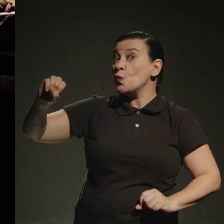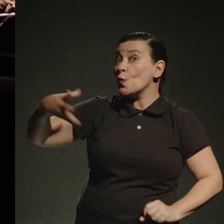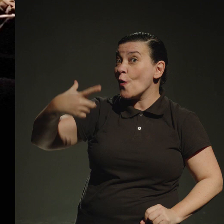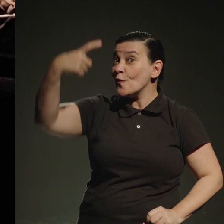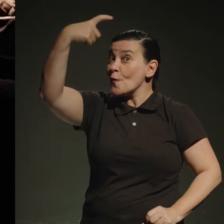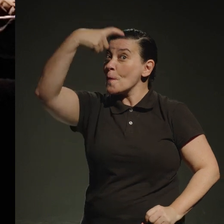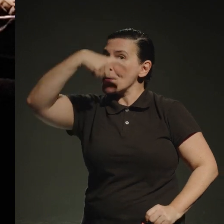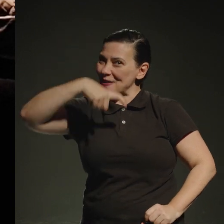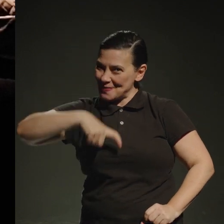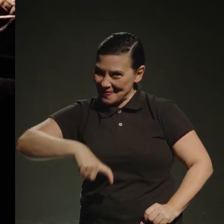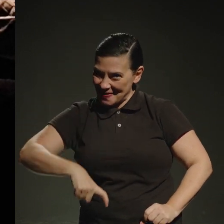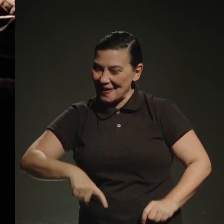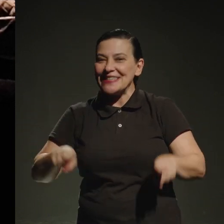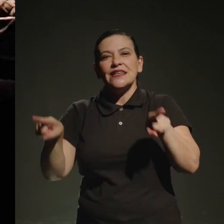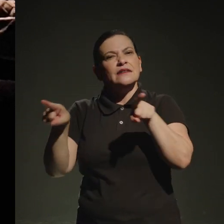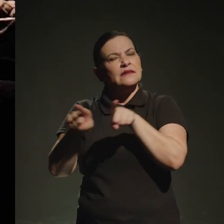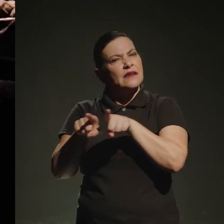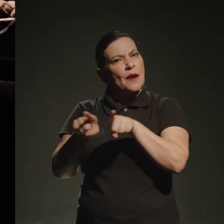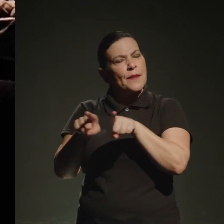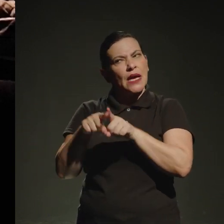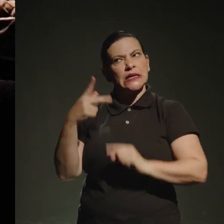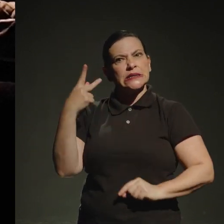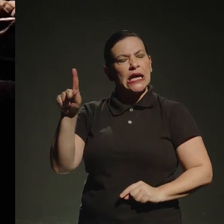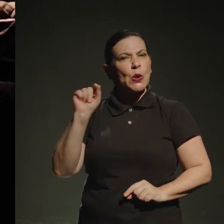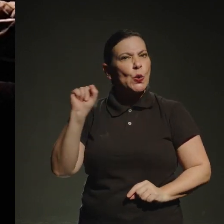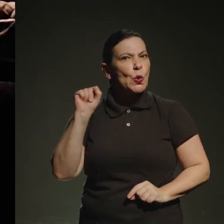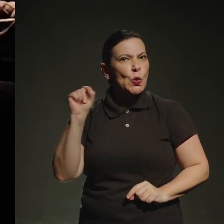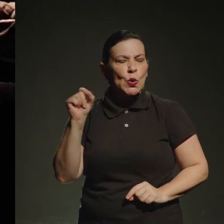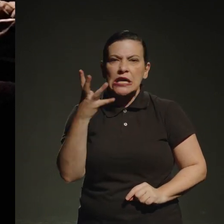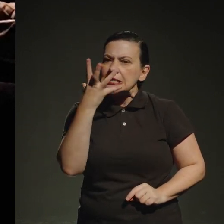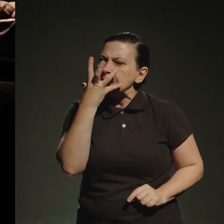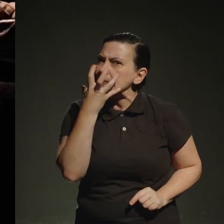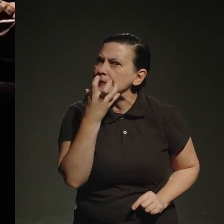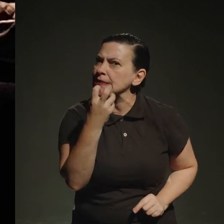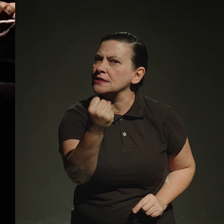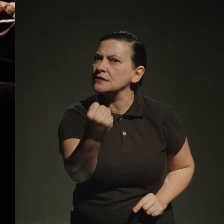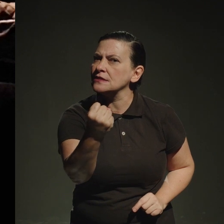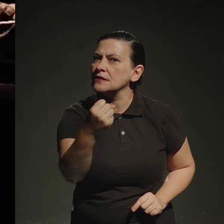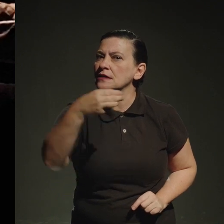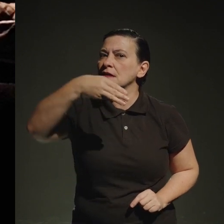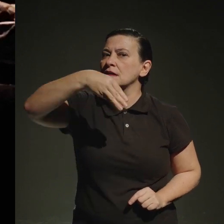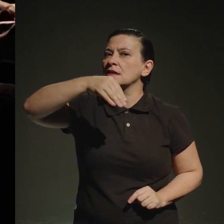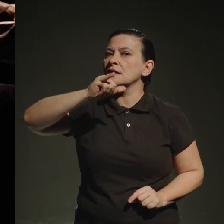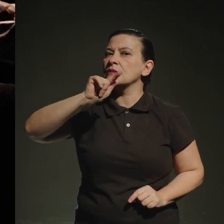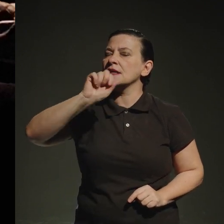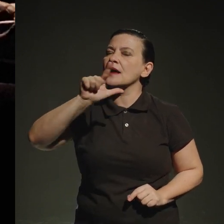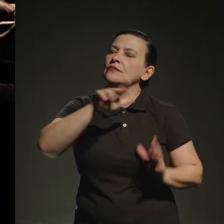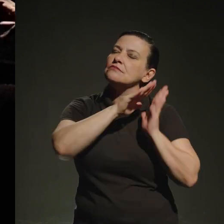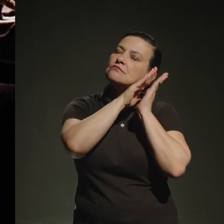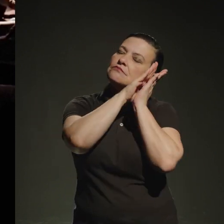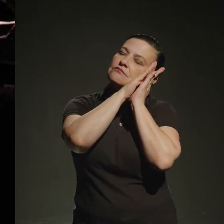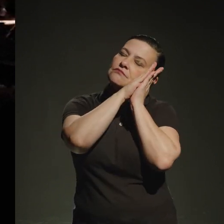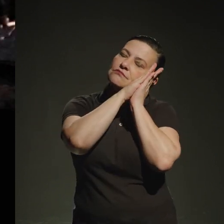ouve uma melodia espanhola, talvez só castanhola. Então, quando ele desperta, ele